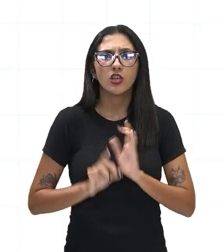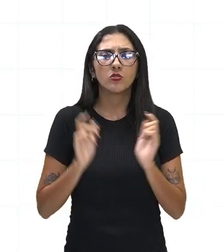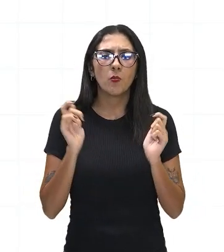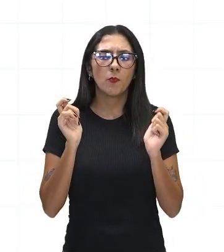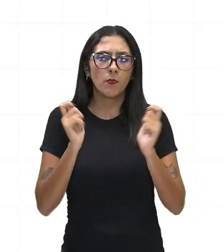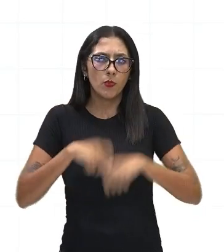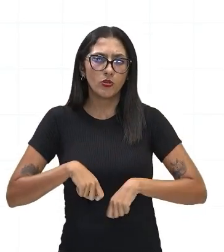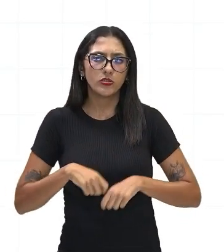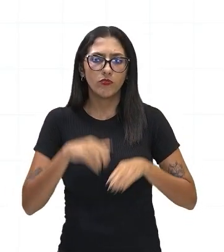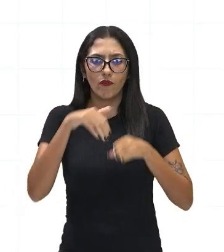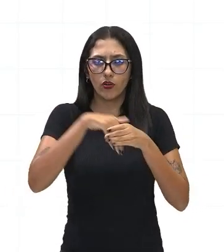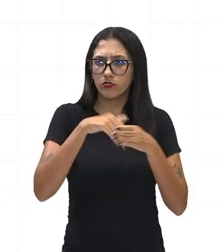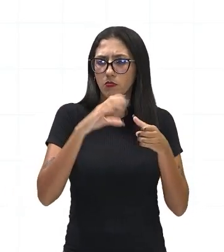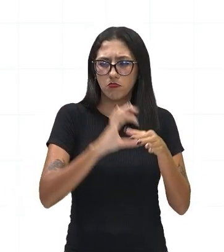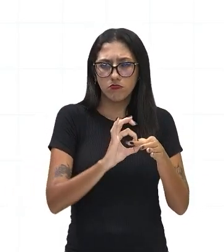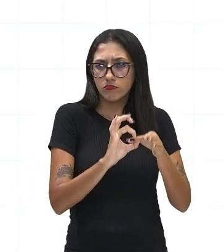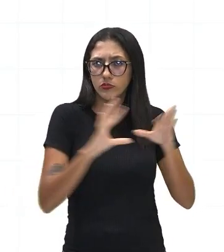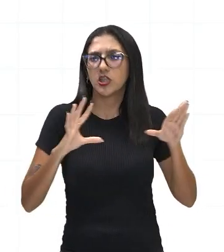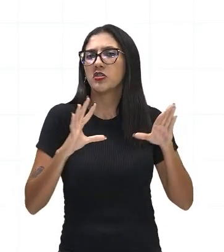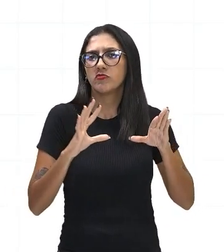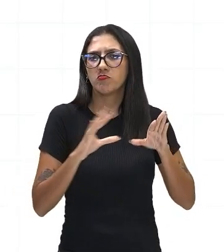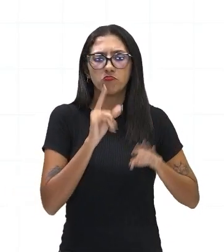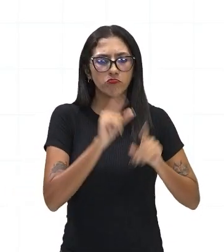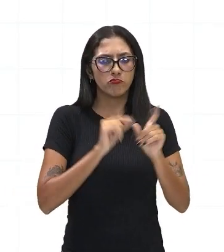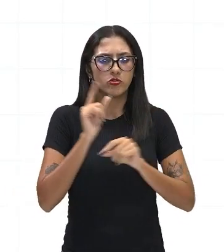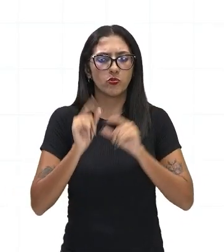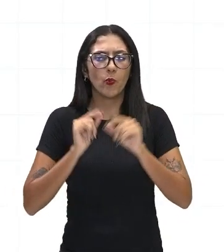de votar em quem quiser